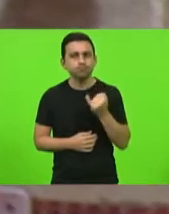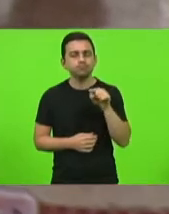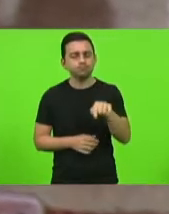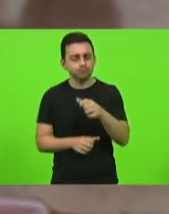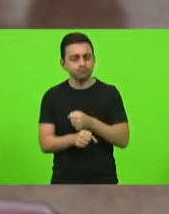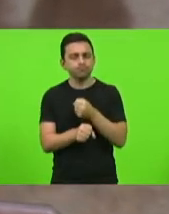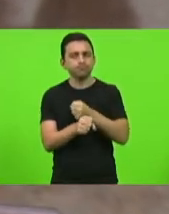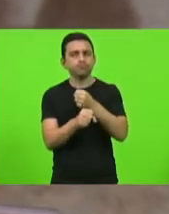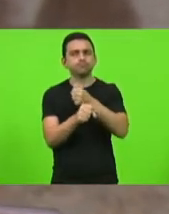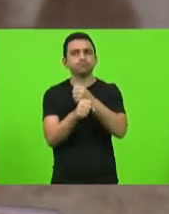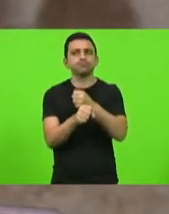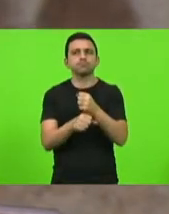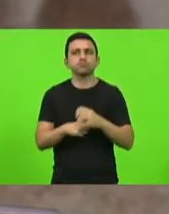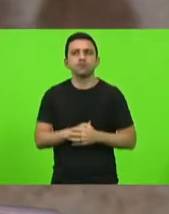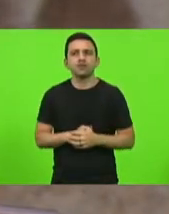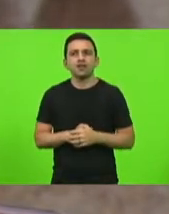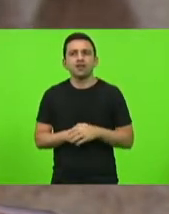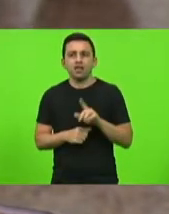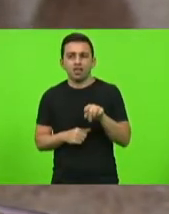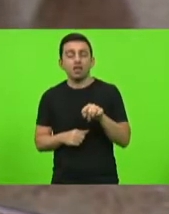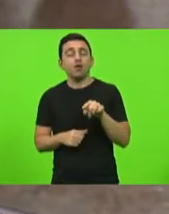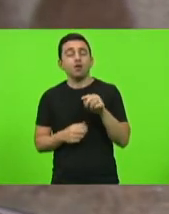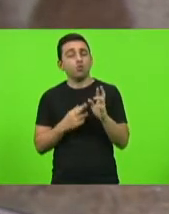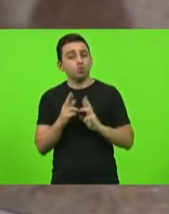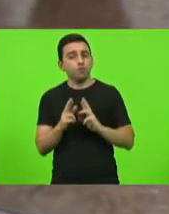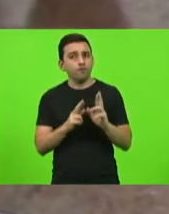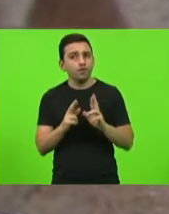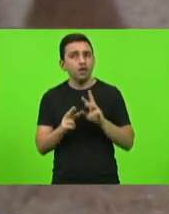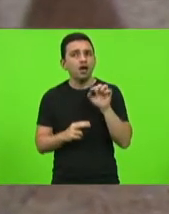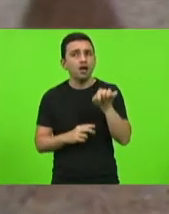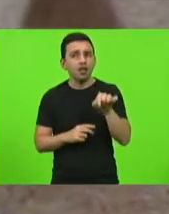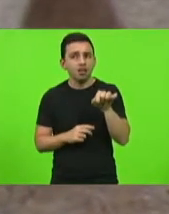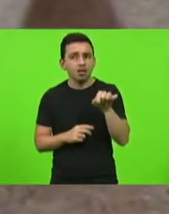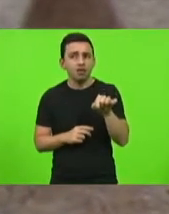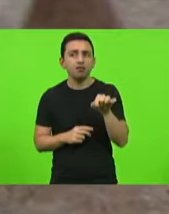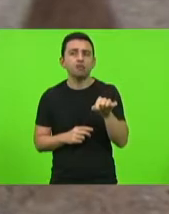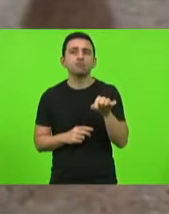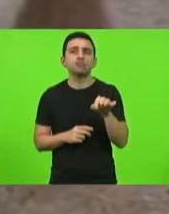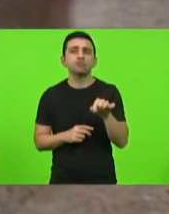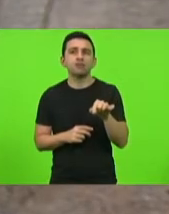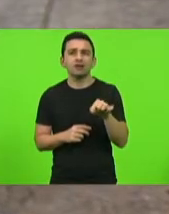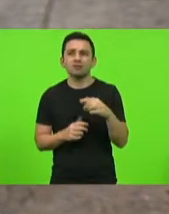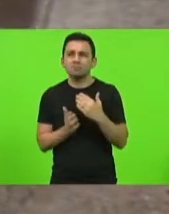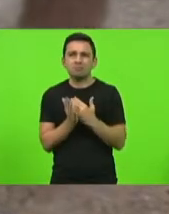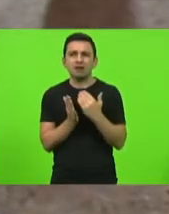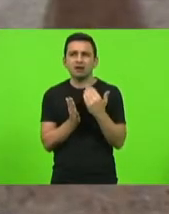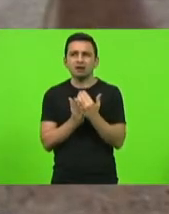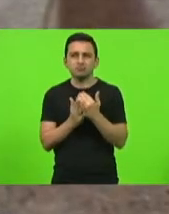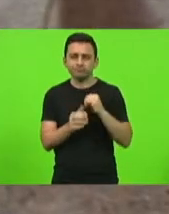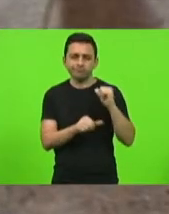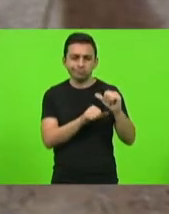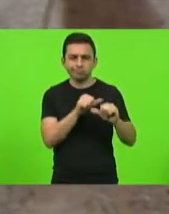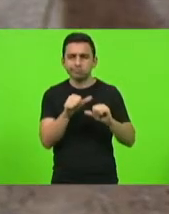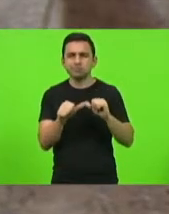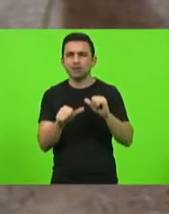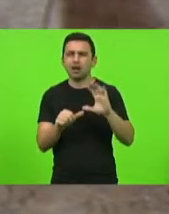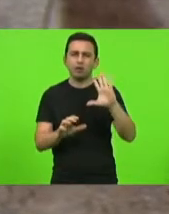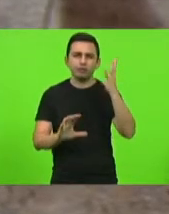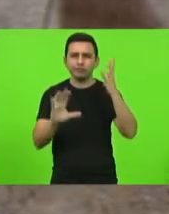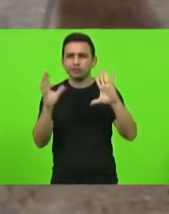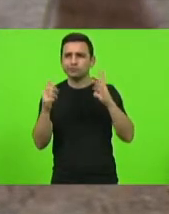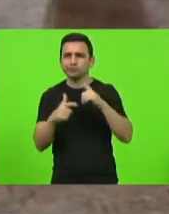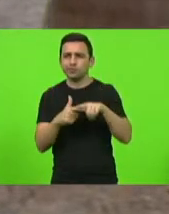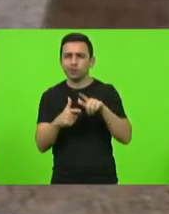é uma das rodovias mais alteradas pelo tempo e com falta